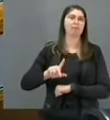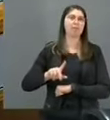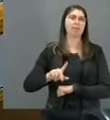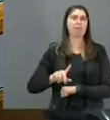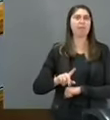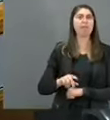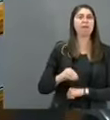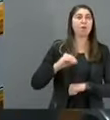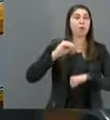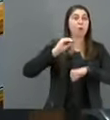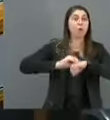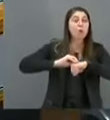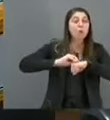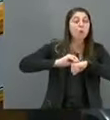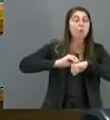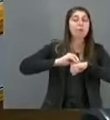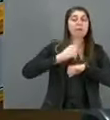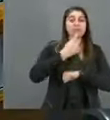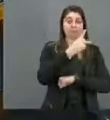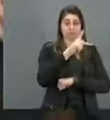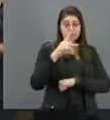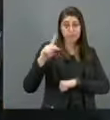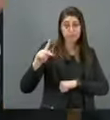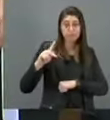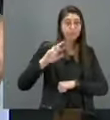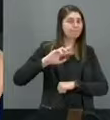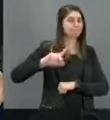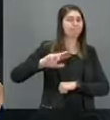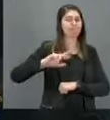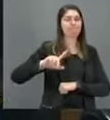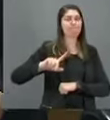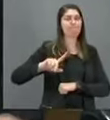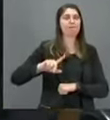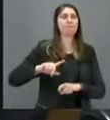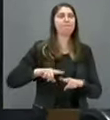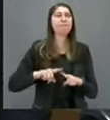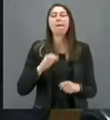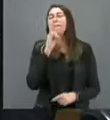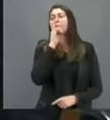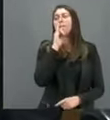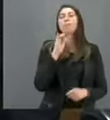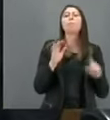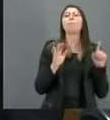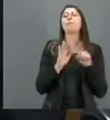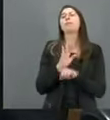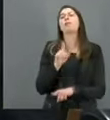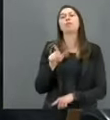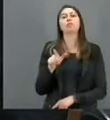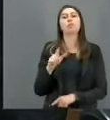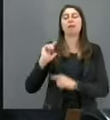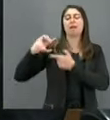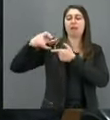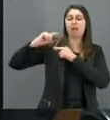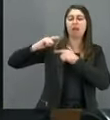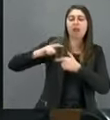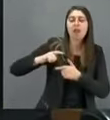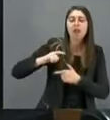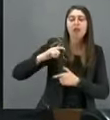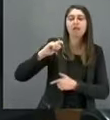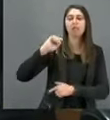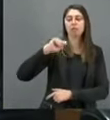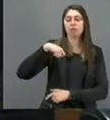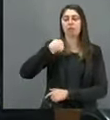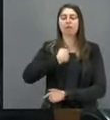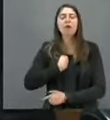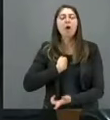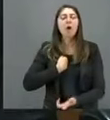Vocês não têm culpa. Você, por acaso, pode ser descendente de espanhol ou